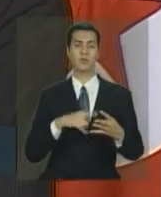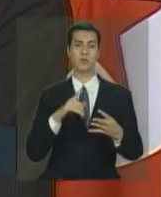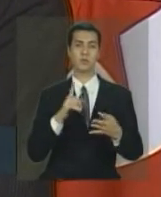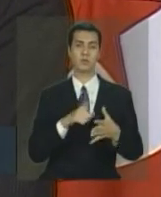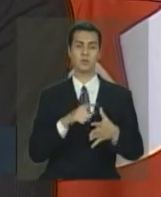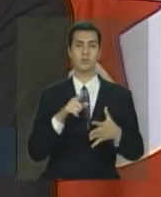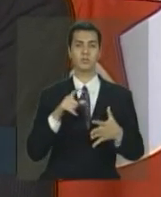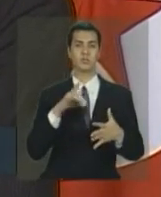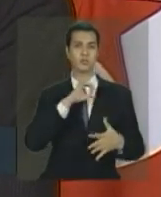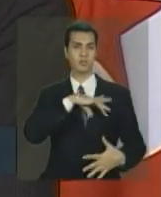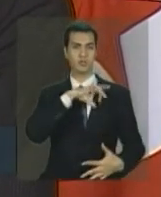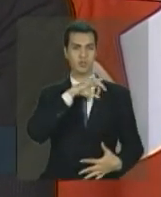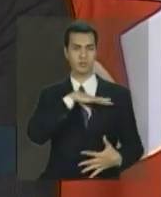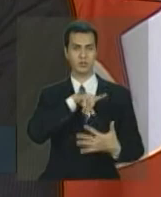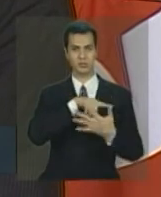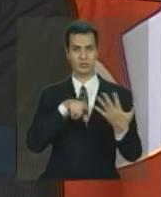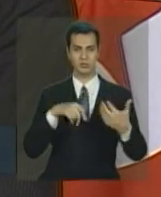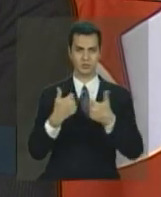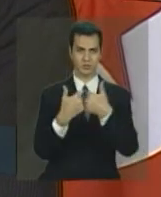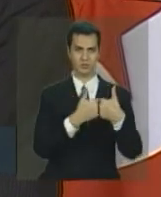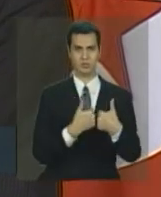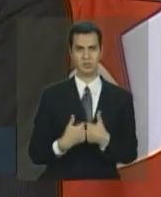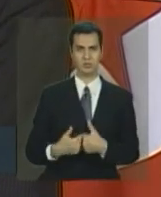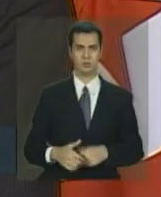ao Chile, e o Chile, ao sul.